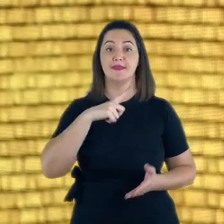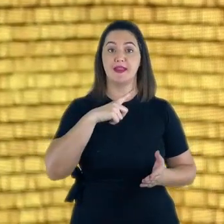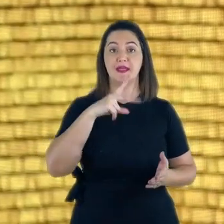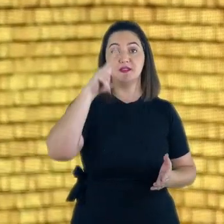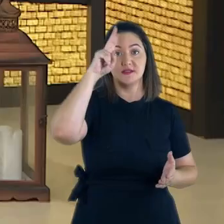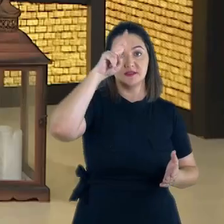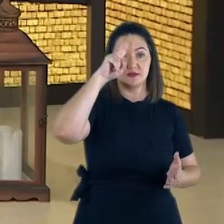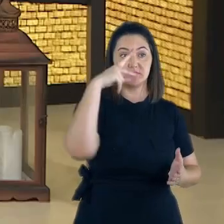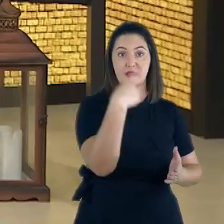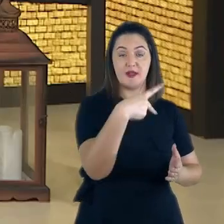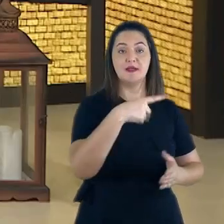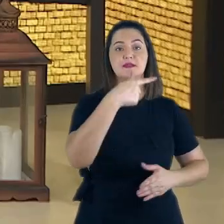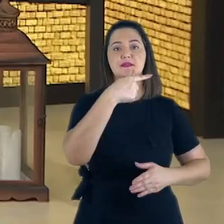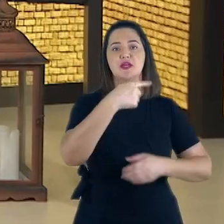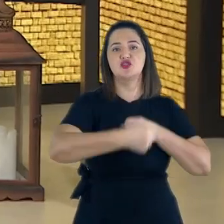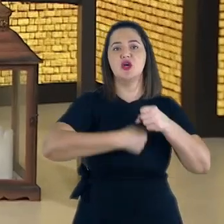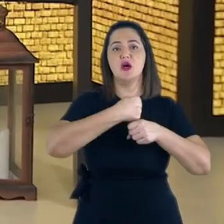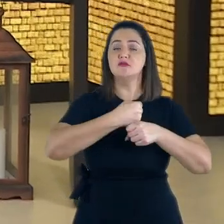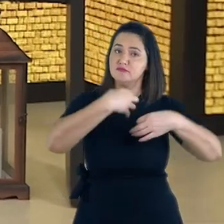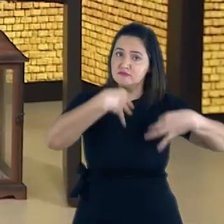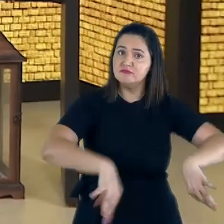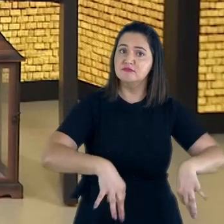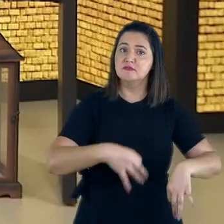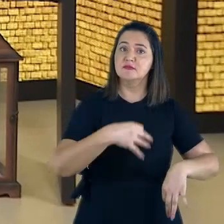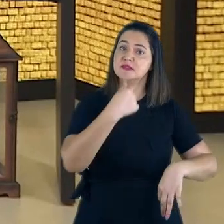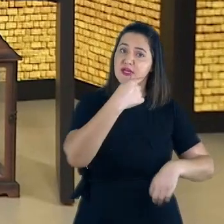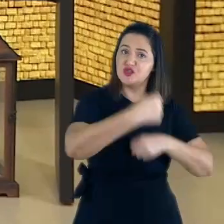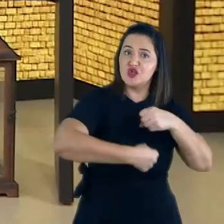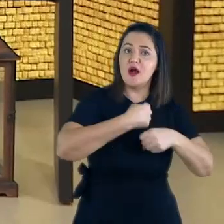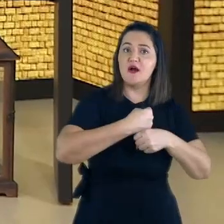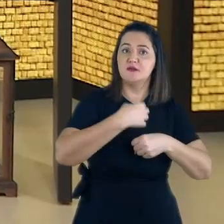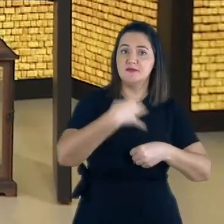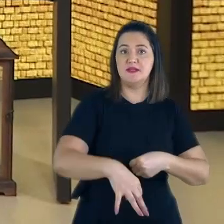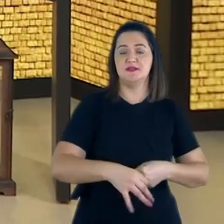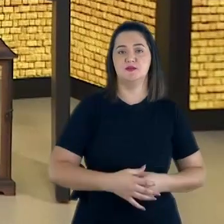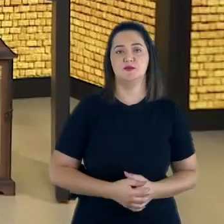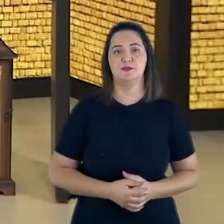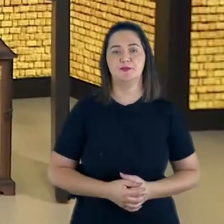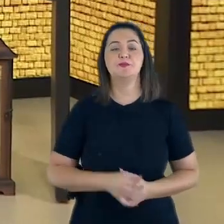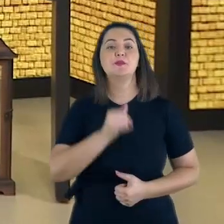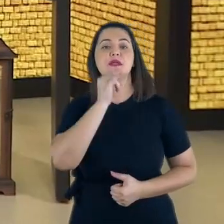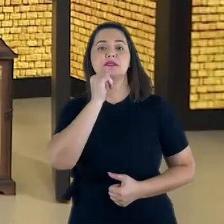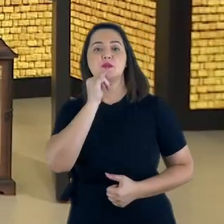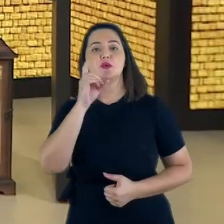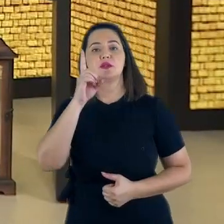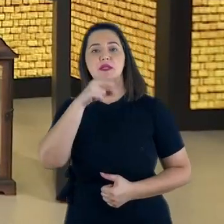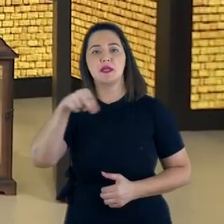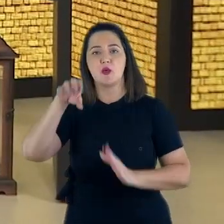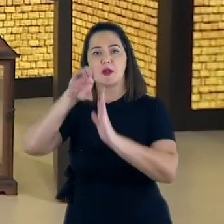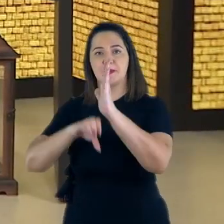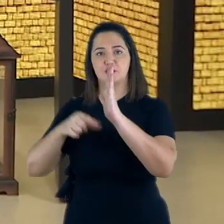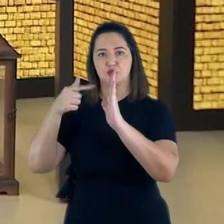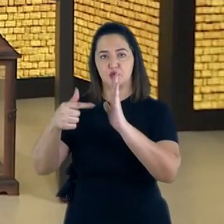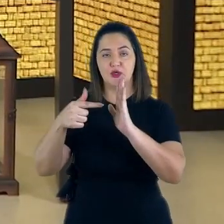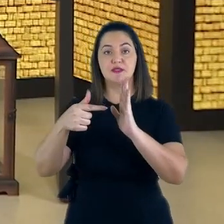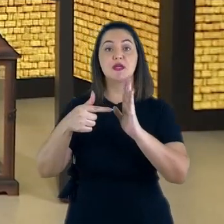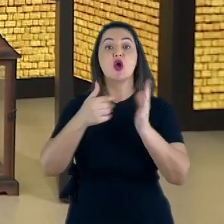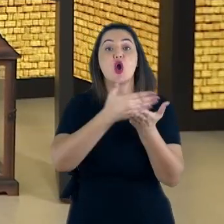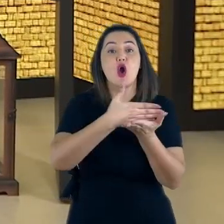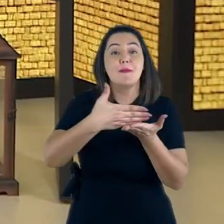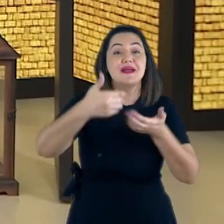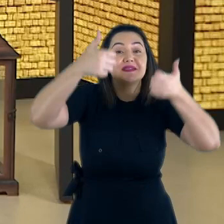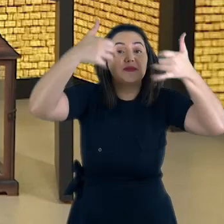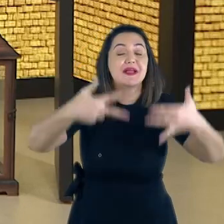percebeu? Mais uma coisa, veja que no caso de Daniel capítulo 2, ele começa na história antiga e segue